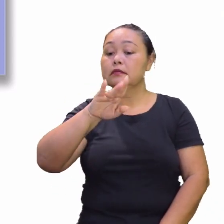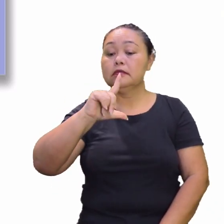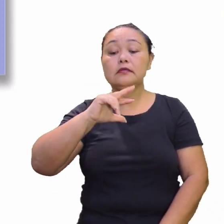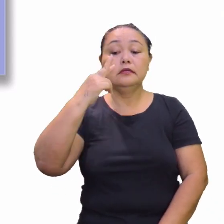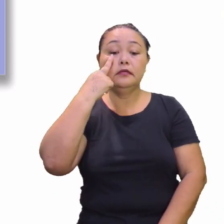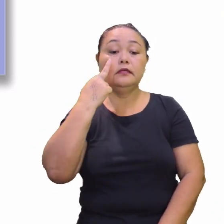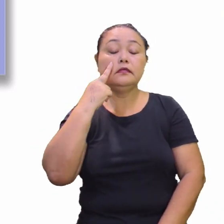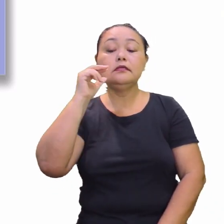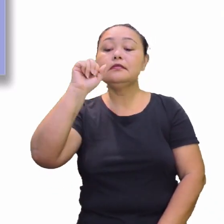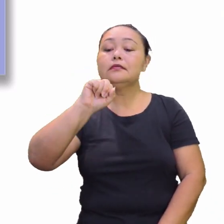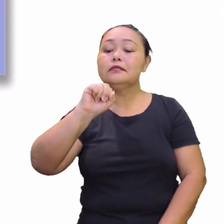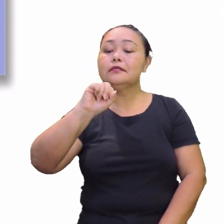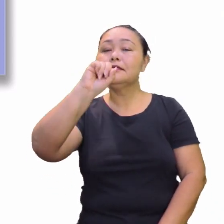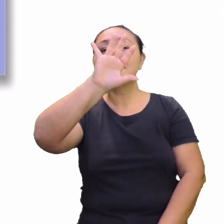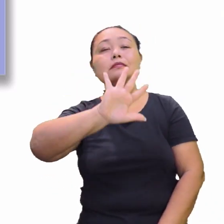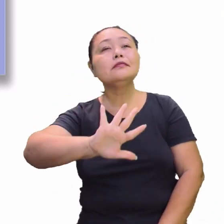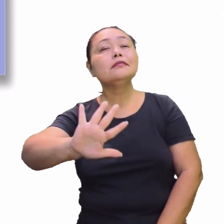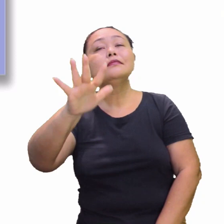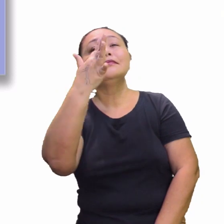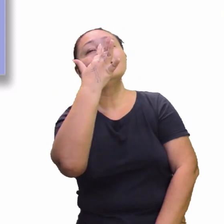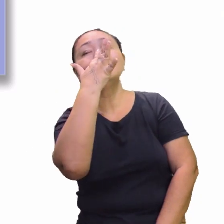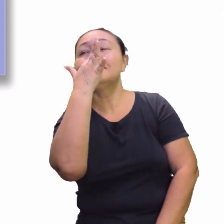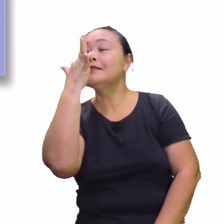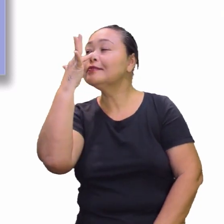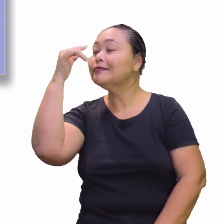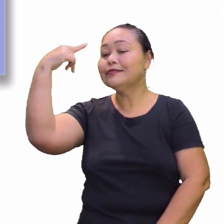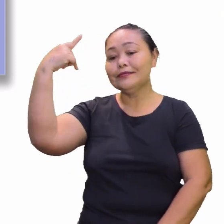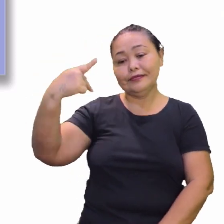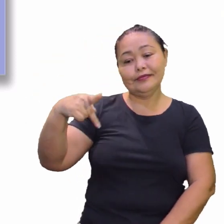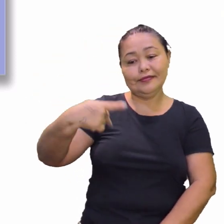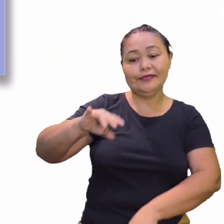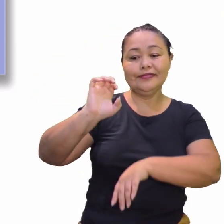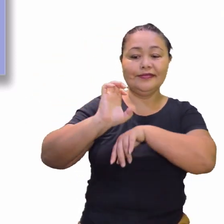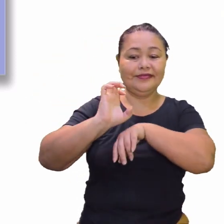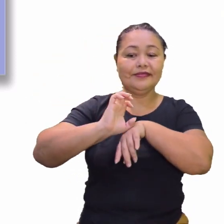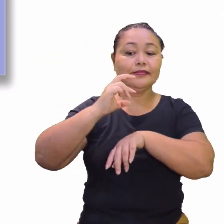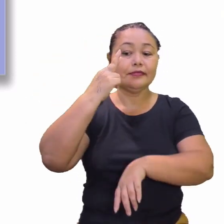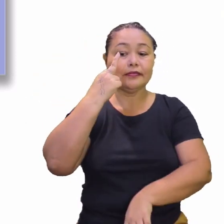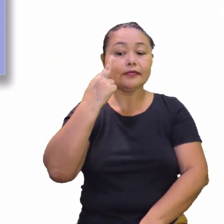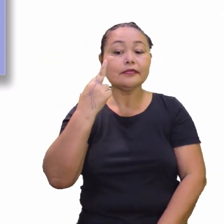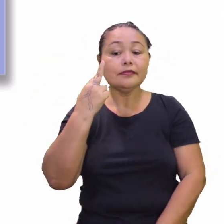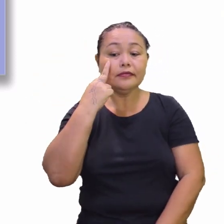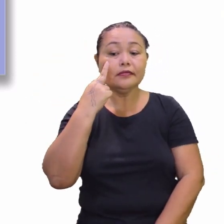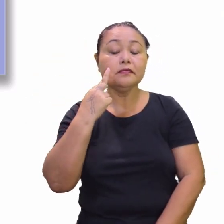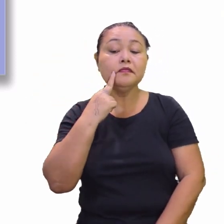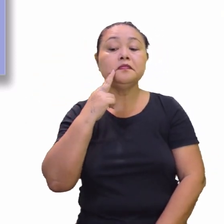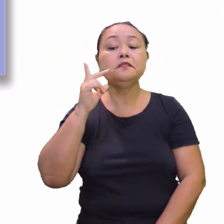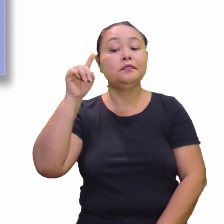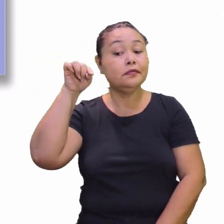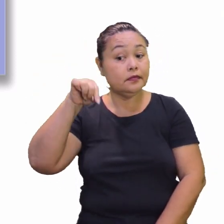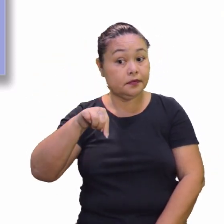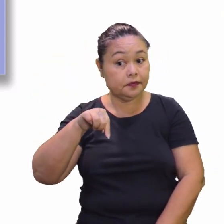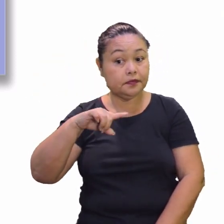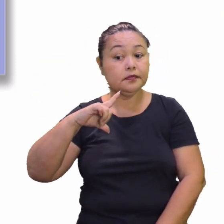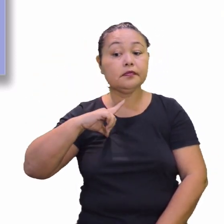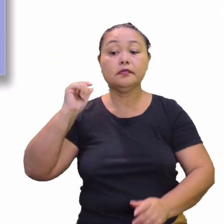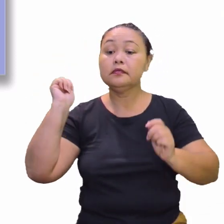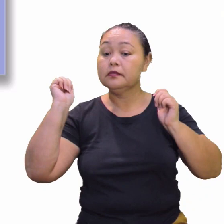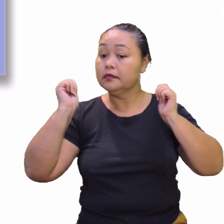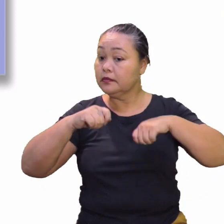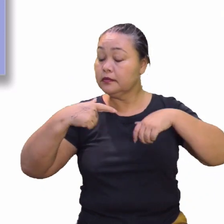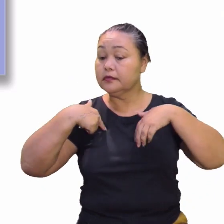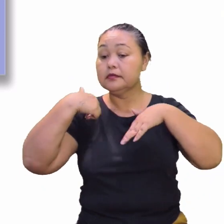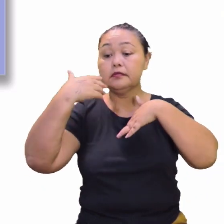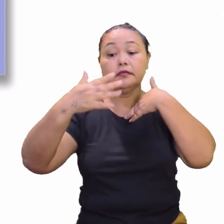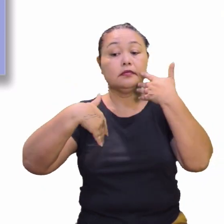e algumas imagens também para a gente observar aqui do nosso estado, que é um estado com um grande